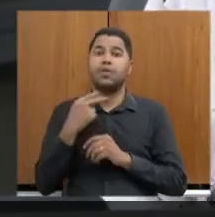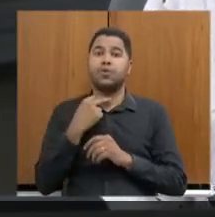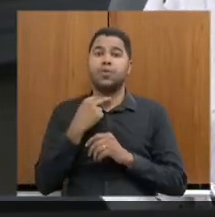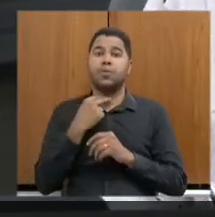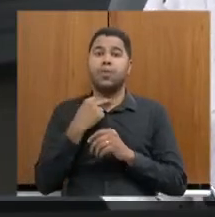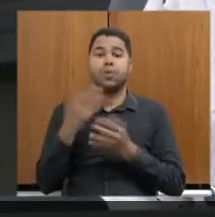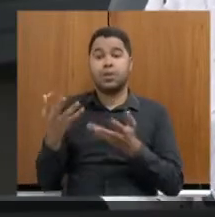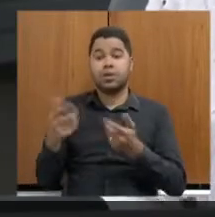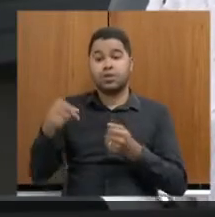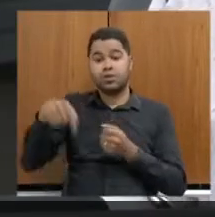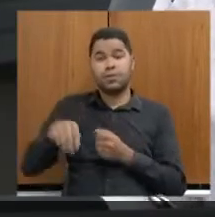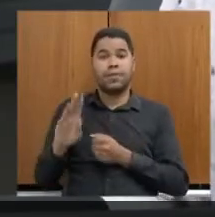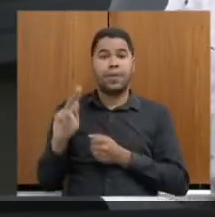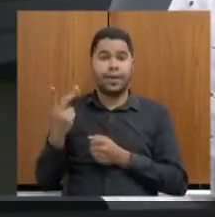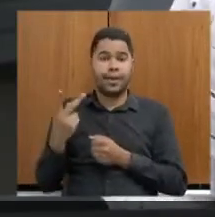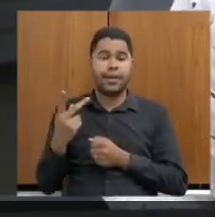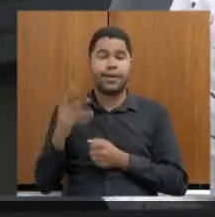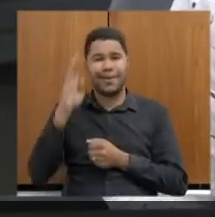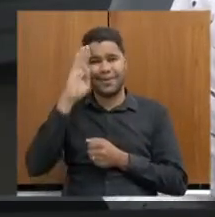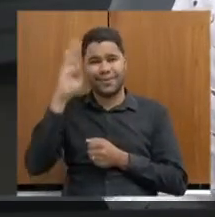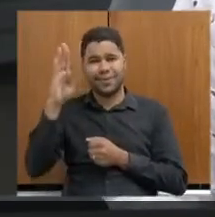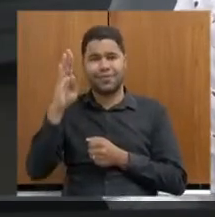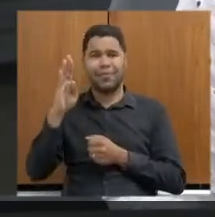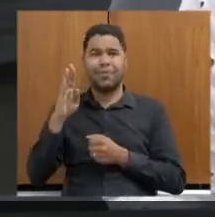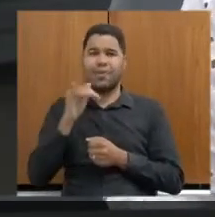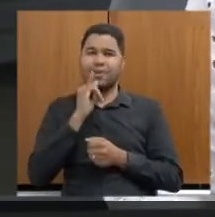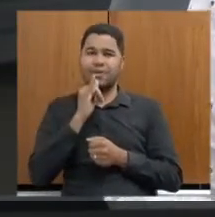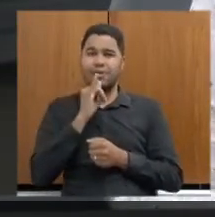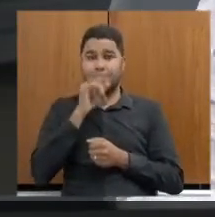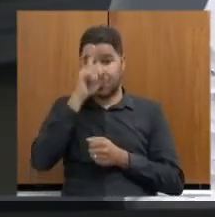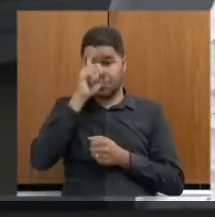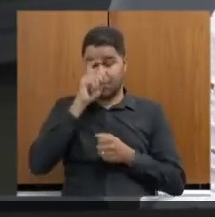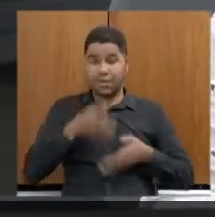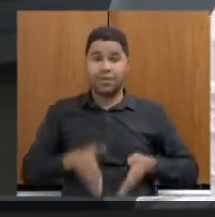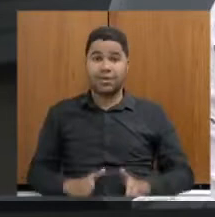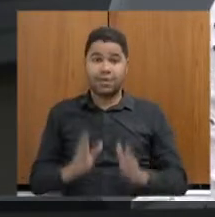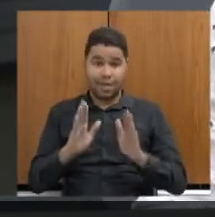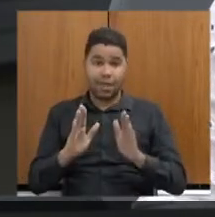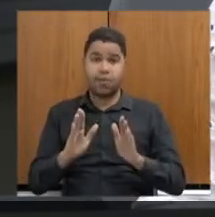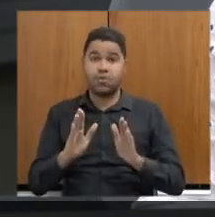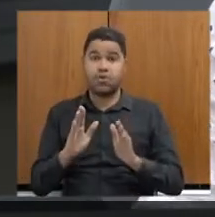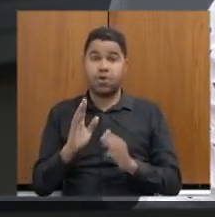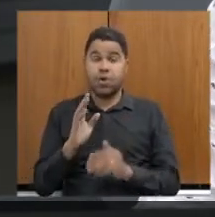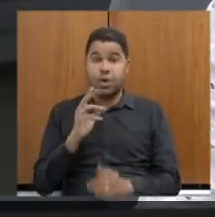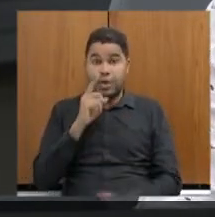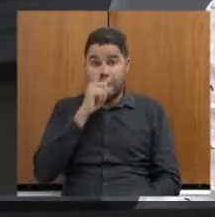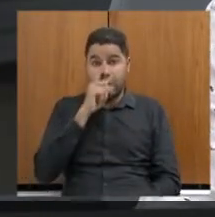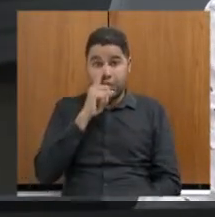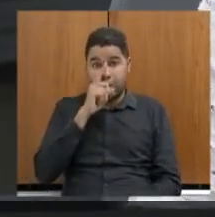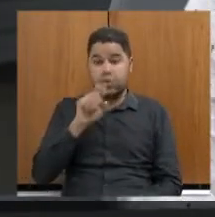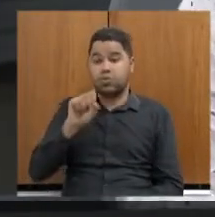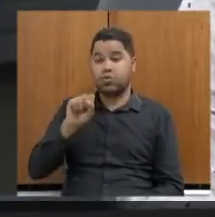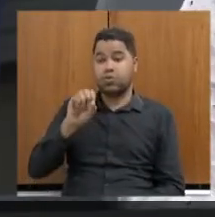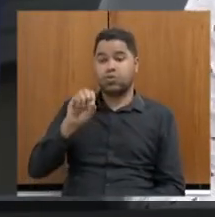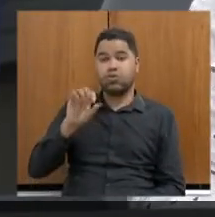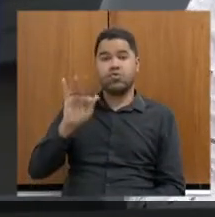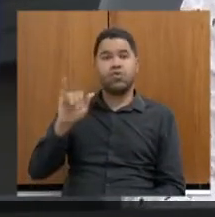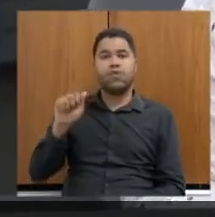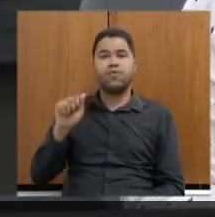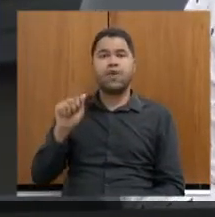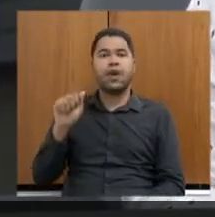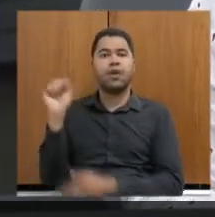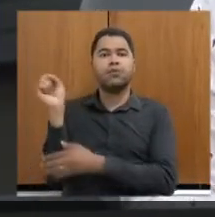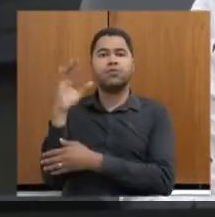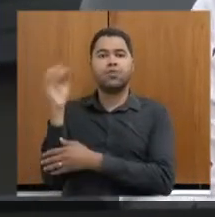atendido em Belo Horizonte e principalmente maternidade de alto risco nós falamos é da Sofia Feldman e o SAMU não pode